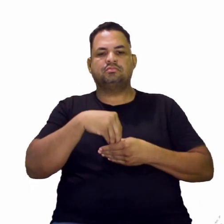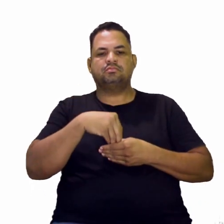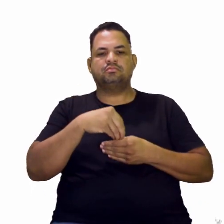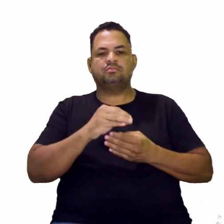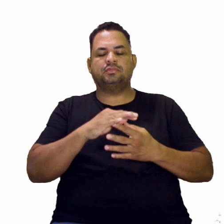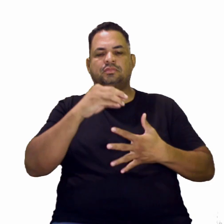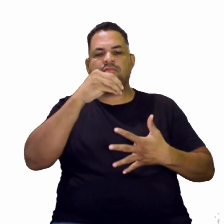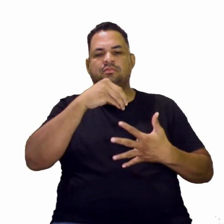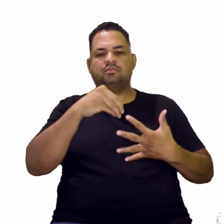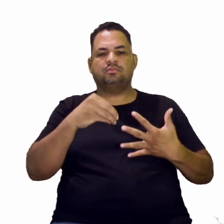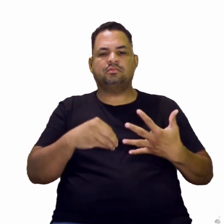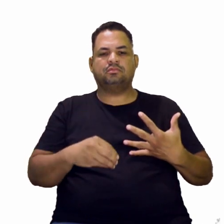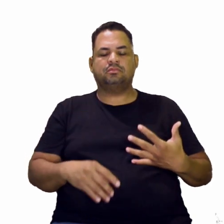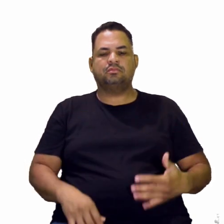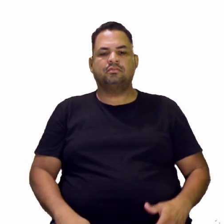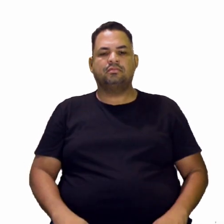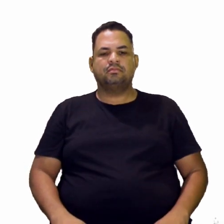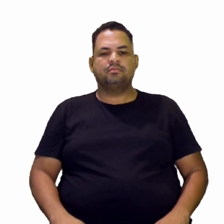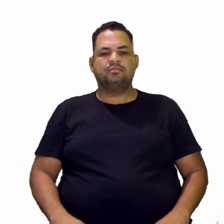espécie. Tá?